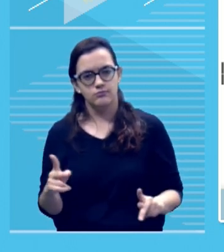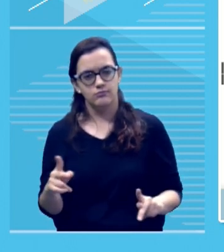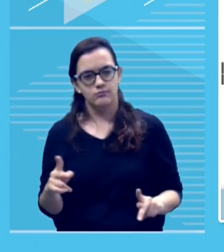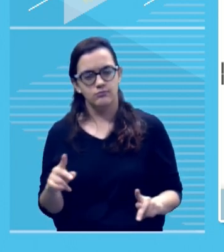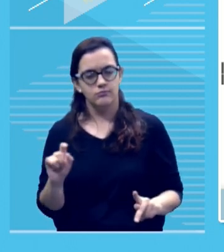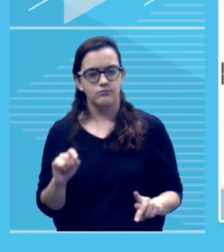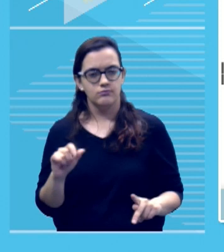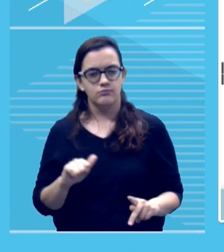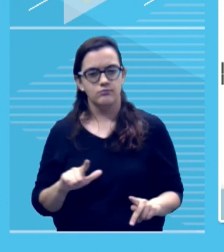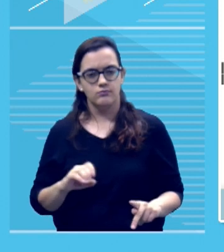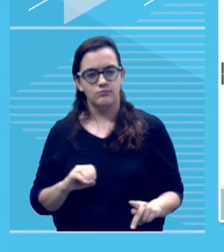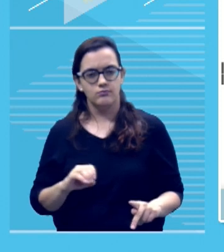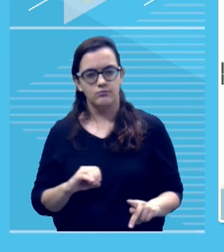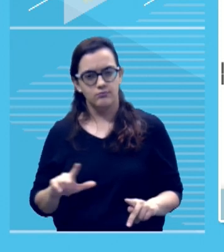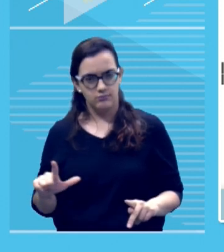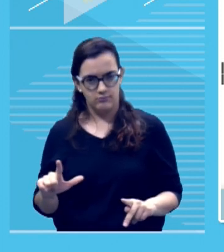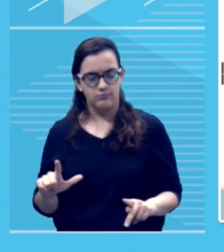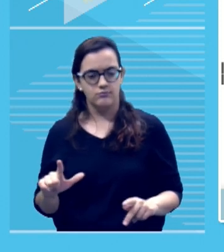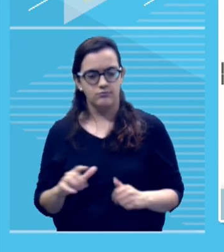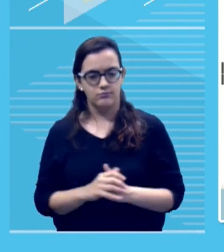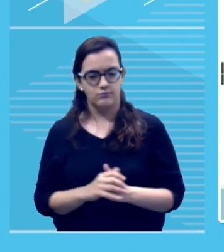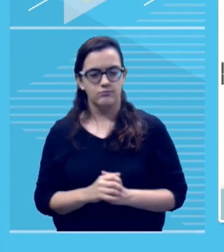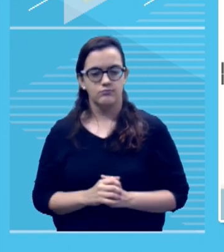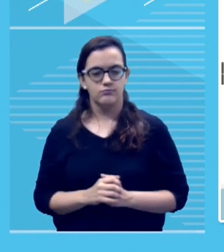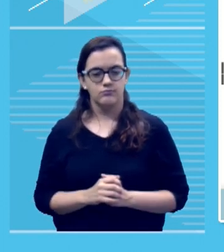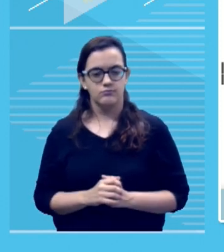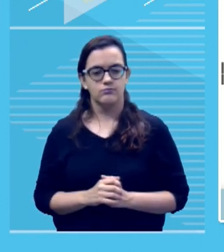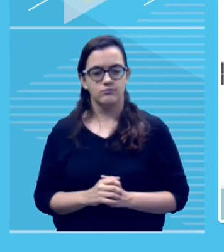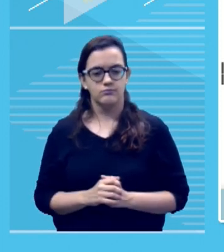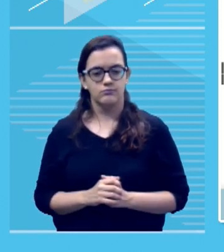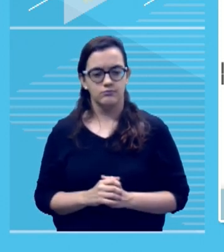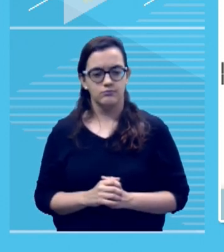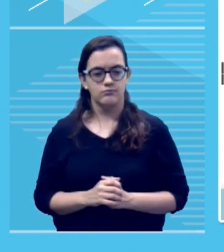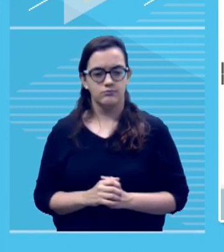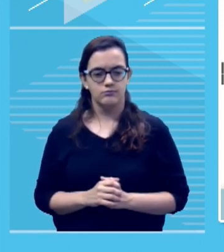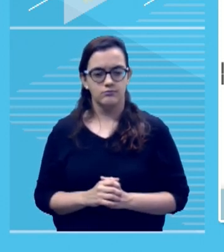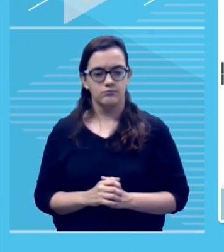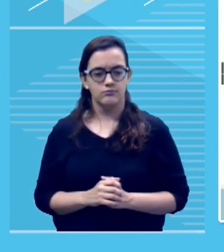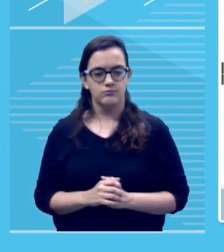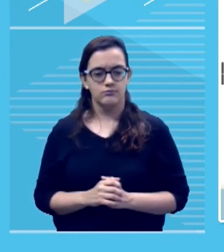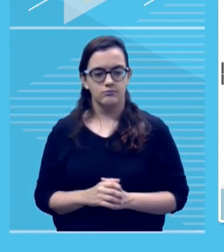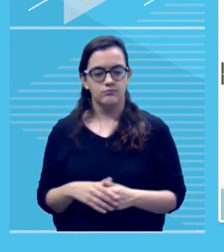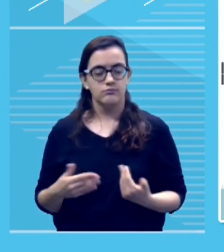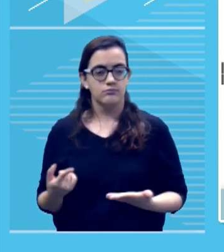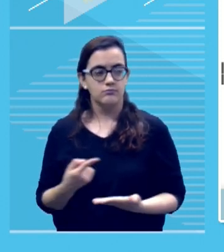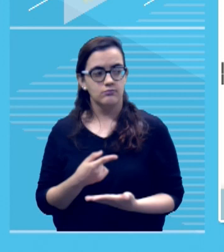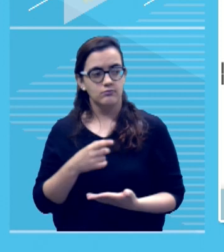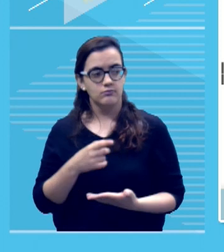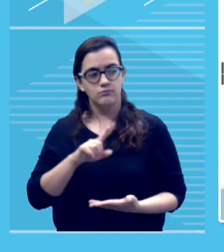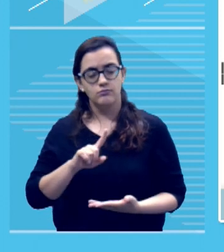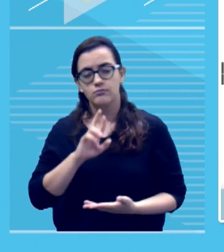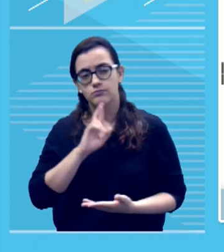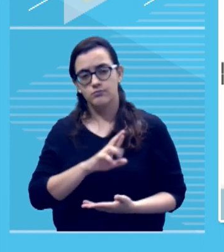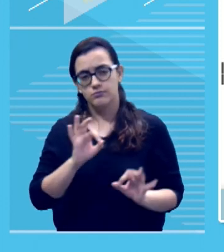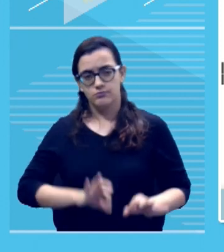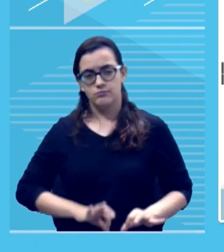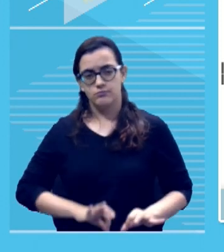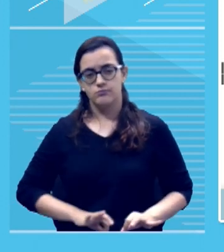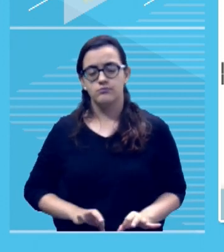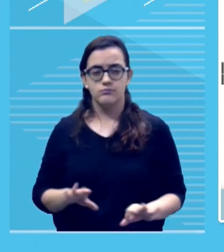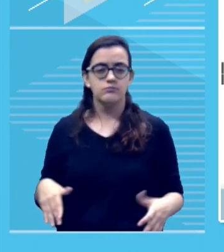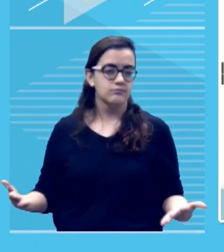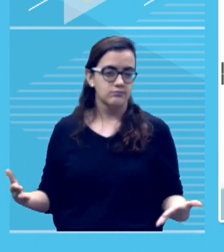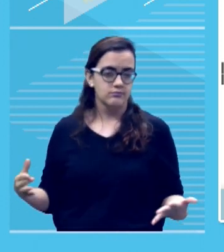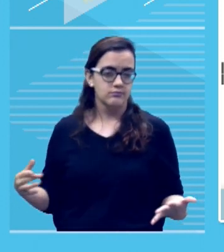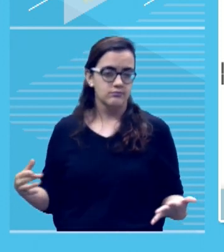carbono saturado. Tem ácido carboxílico, mas não dá certo aqui, que ele colocou dois carbonos quirais, ó. Então, a única alternativa correta